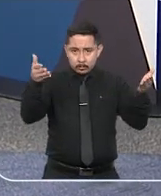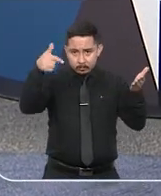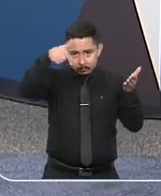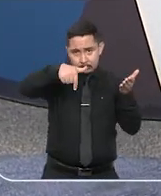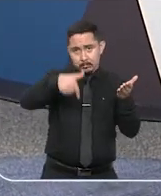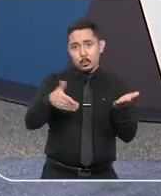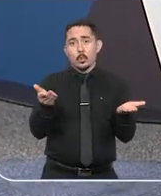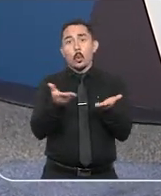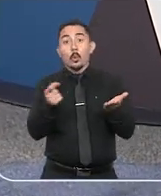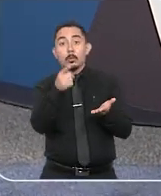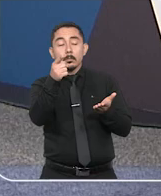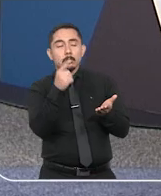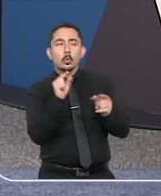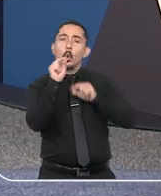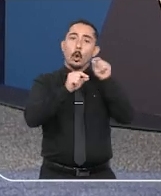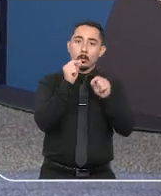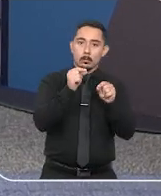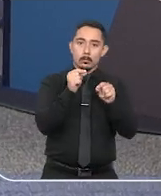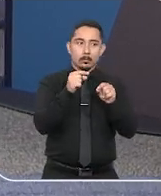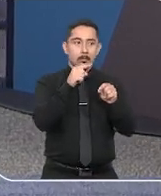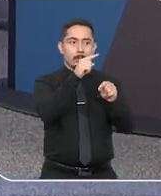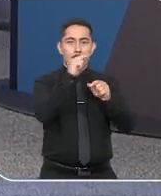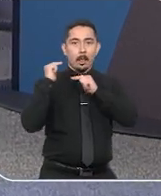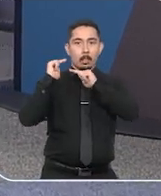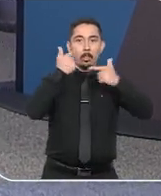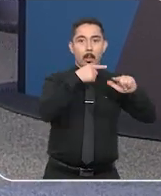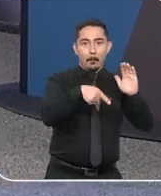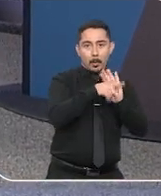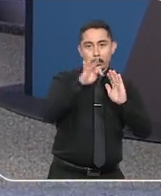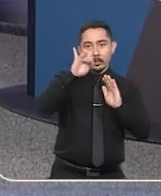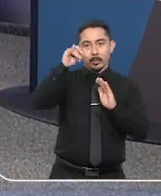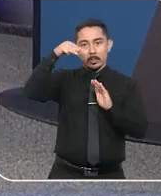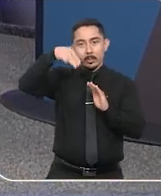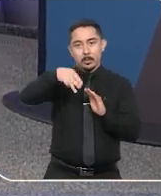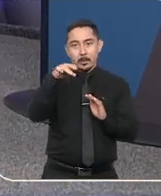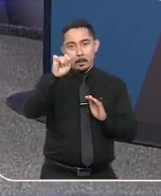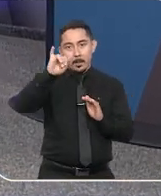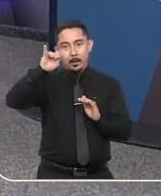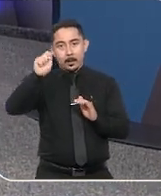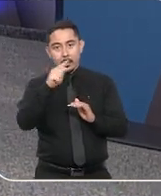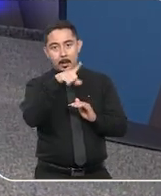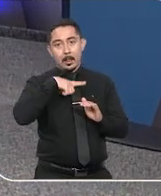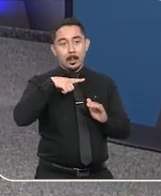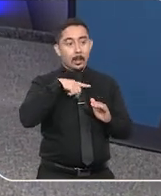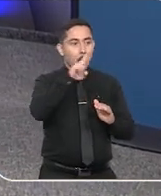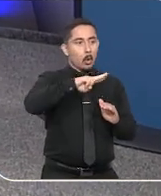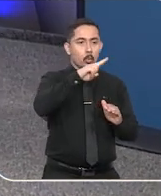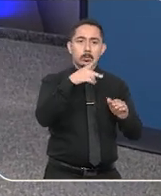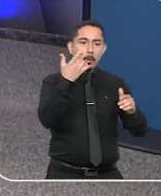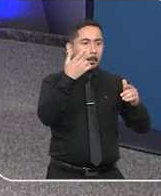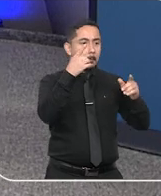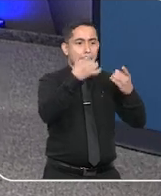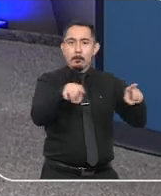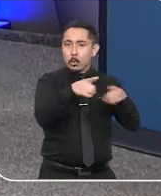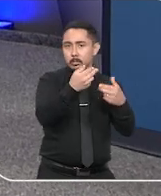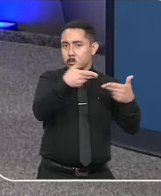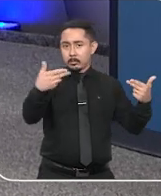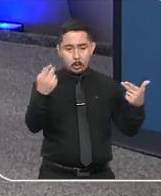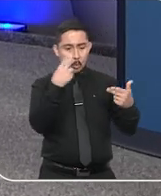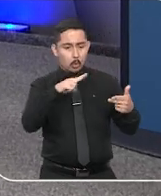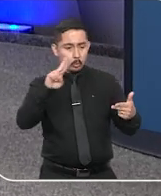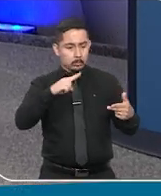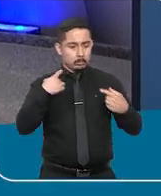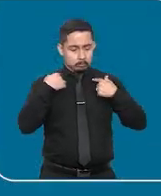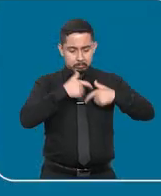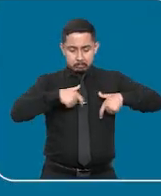Entre as notícias desta edição, você vai ver: herdeiros de Tim Maia serão indenizados por uso indevido de músicas do artista